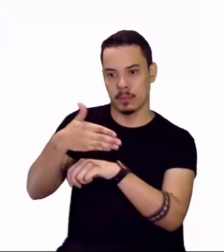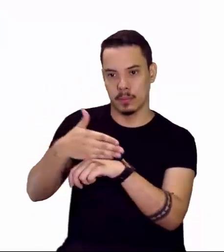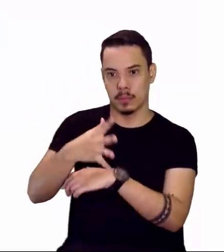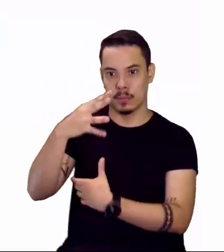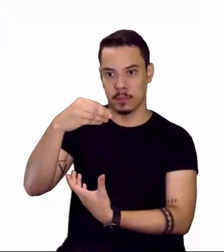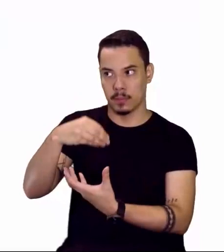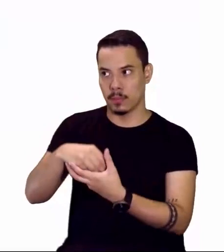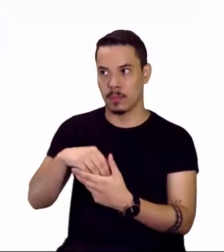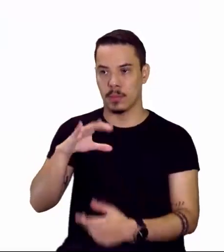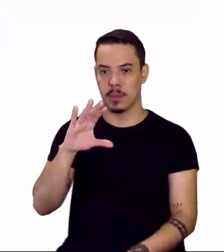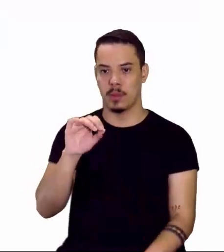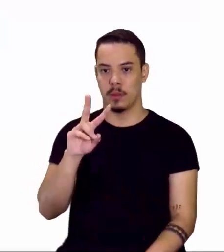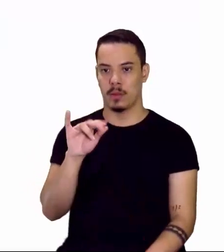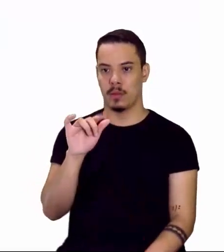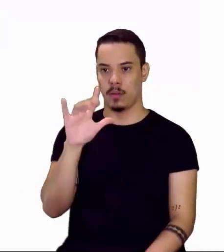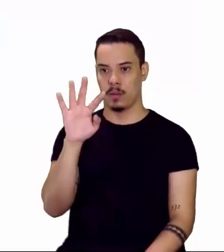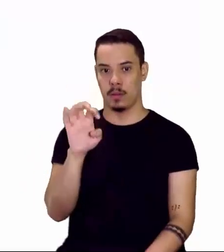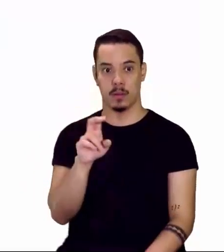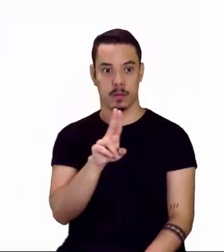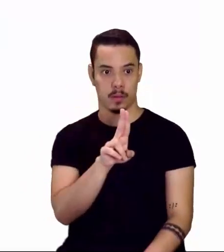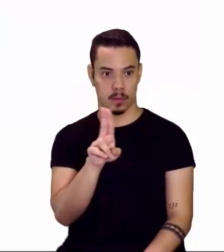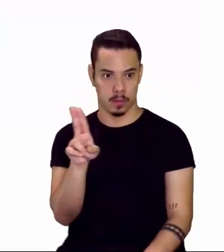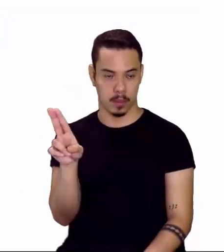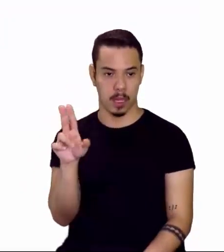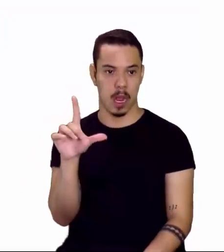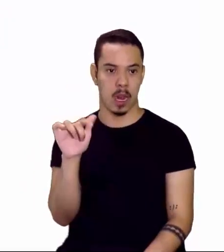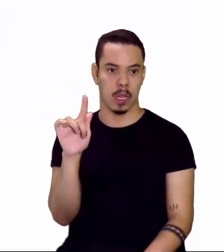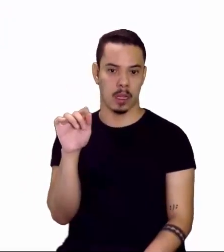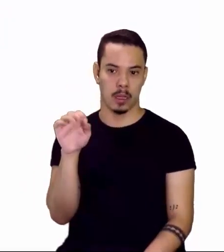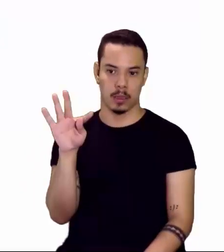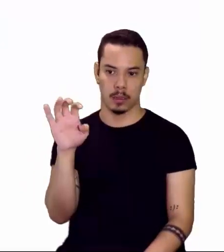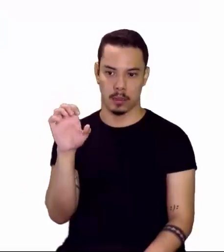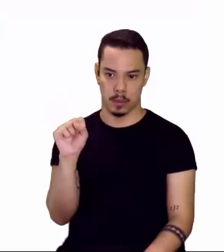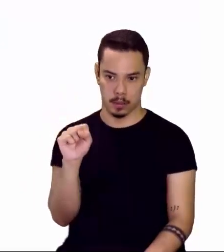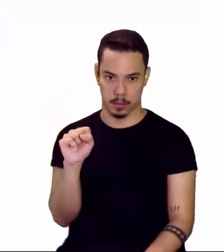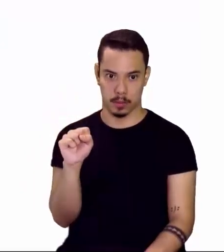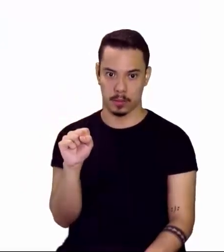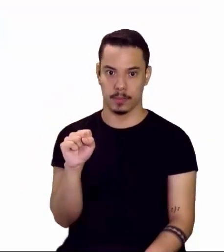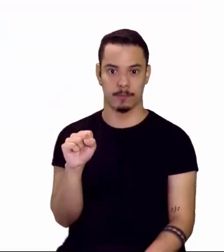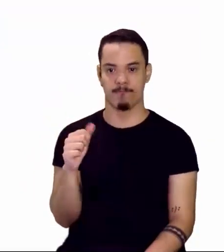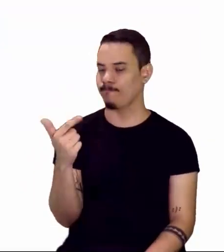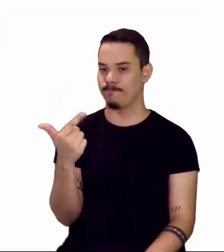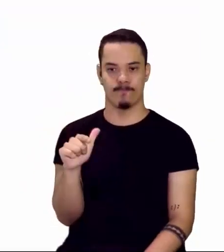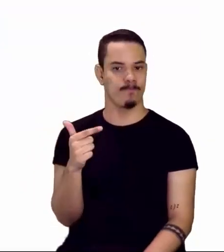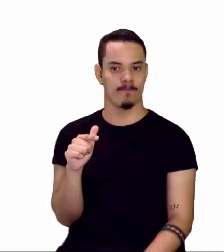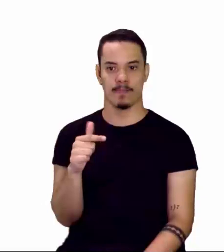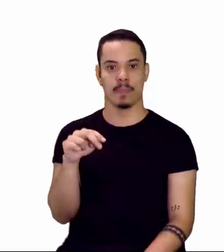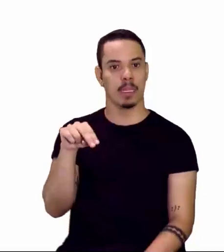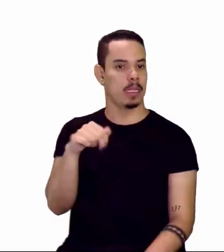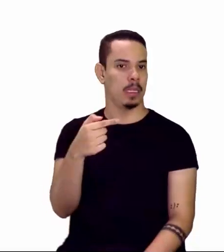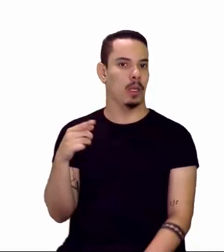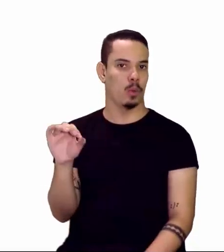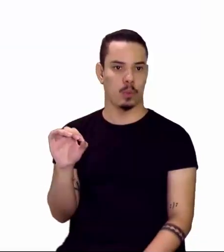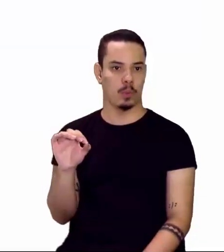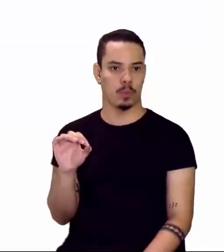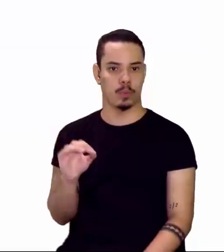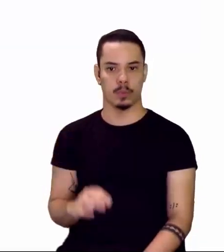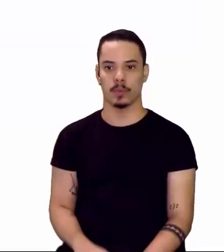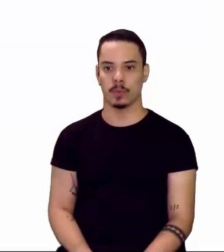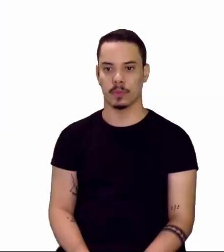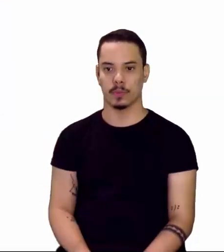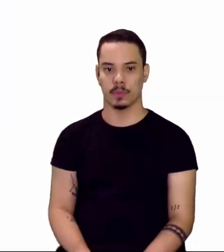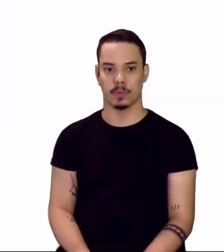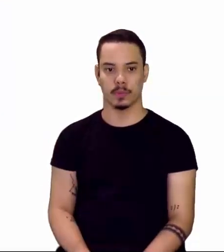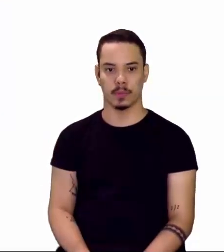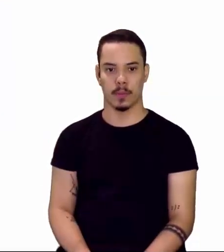ligação covalente, são denominados ligantes. Os que não participam da ligação são os não